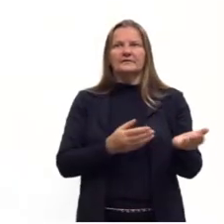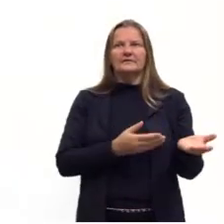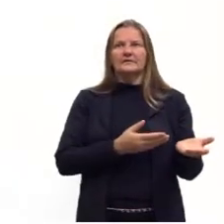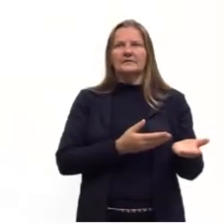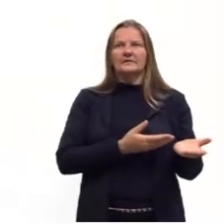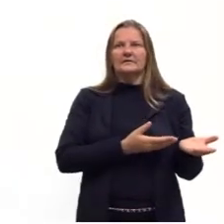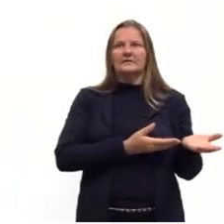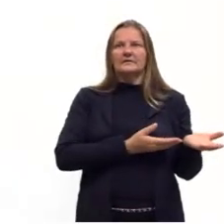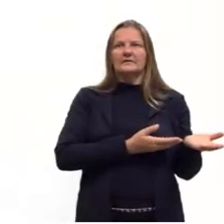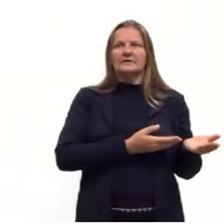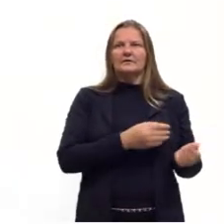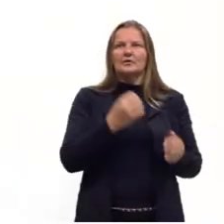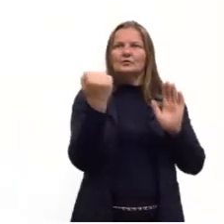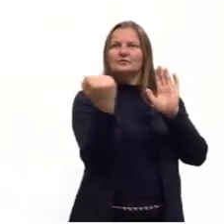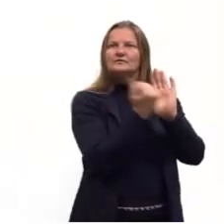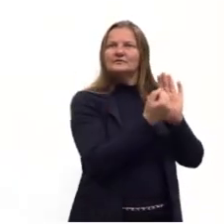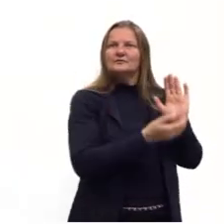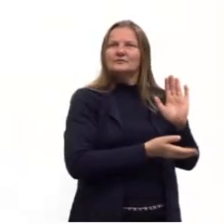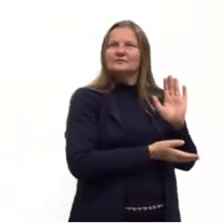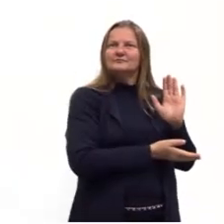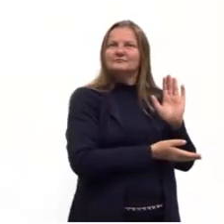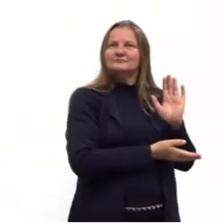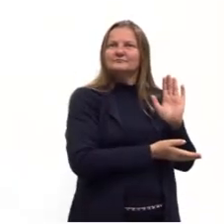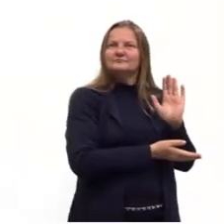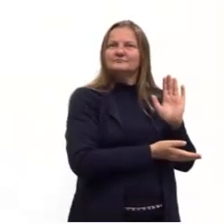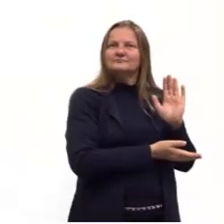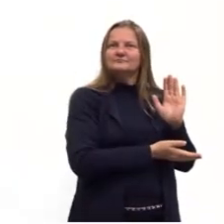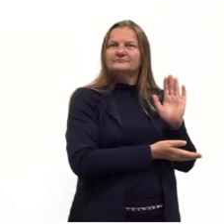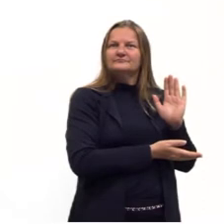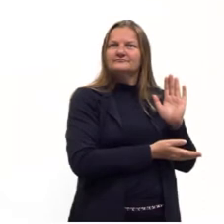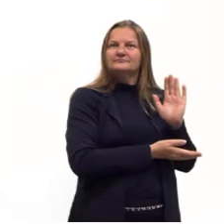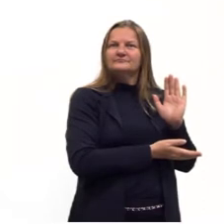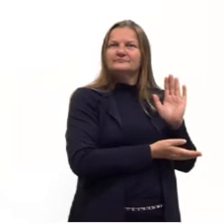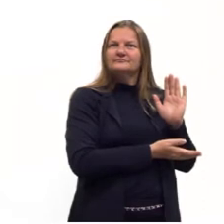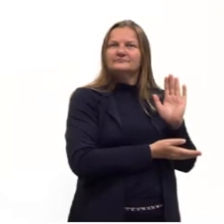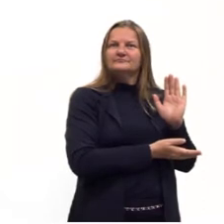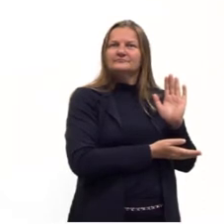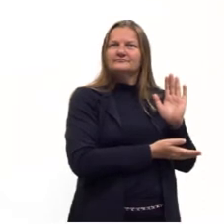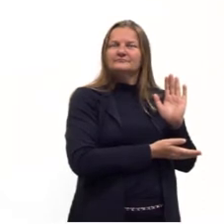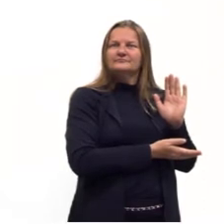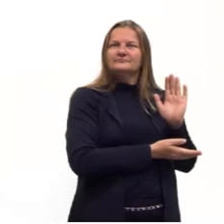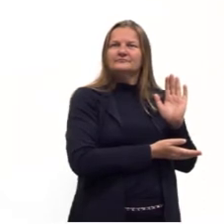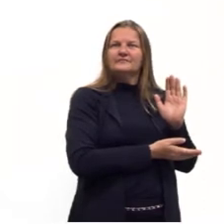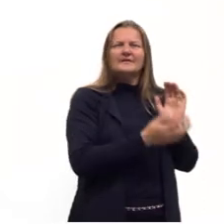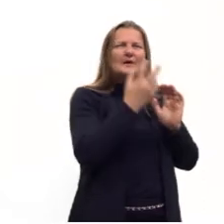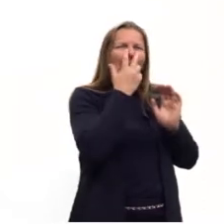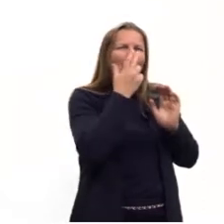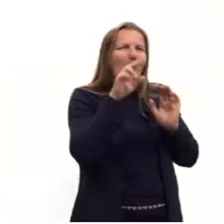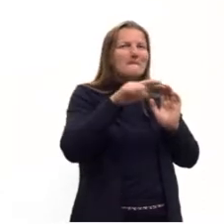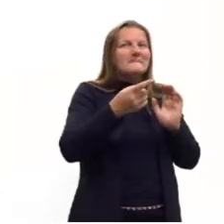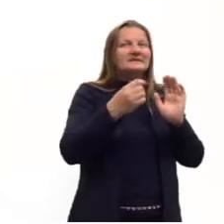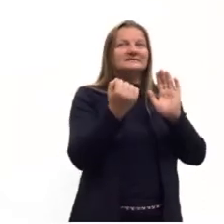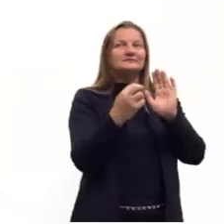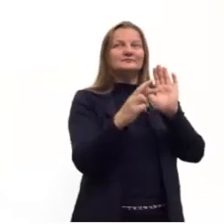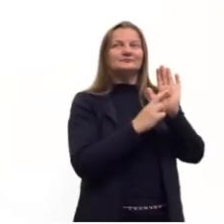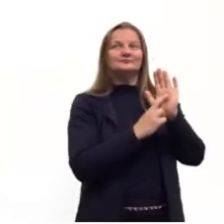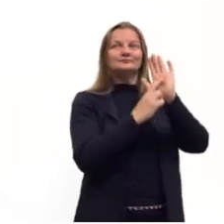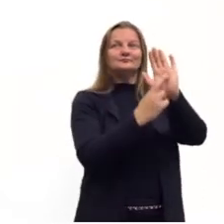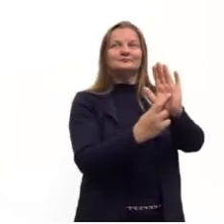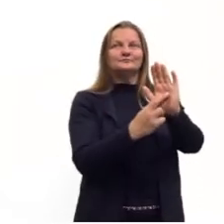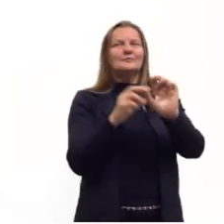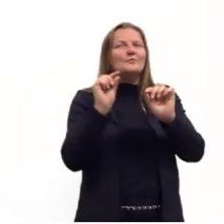aqui só que já foi de propósito né para você se acostumarem a ver coisas que são iguais mais que são representadas as diferentes